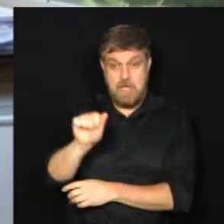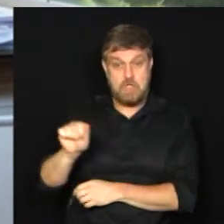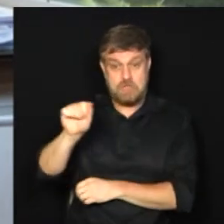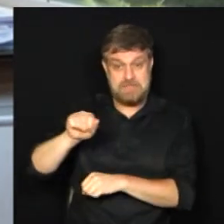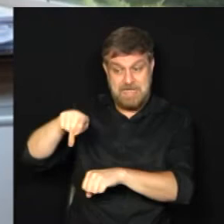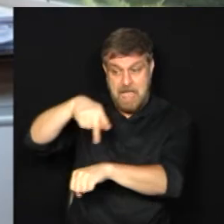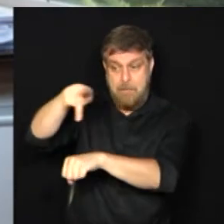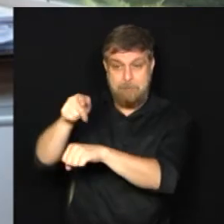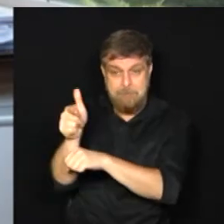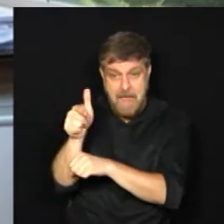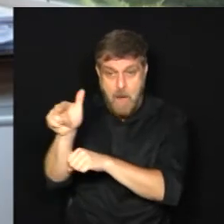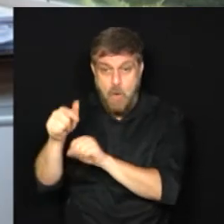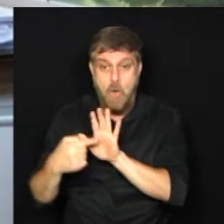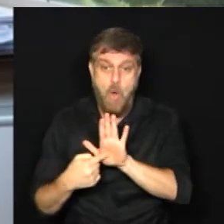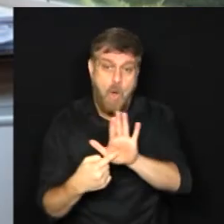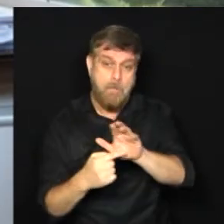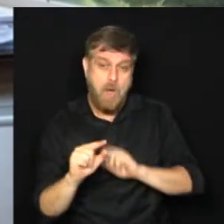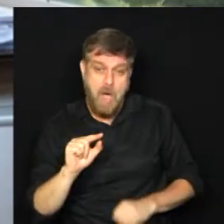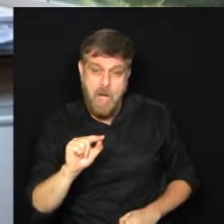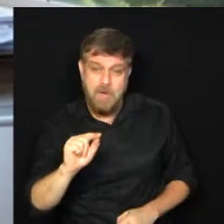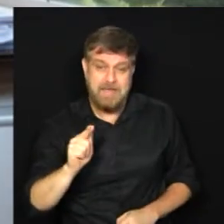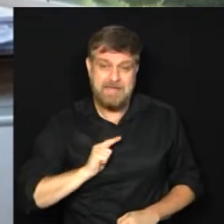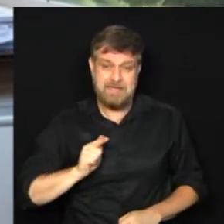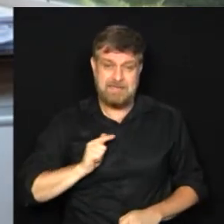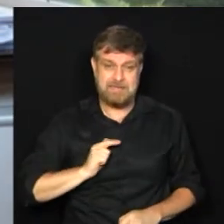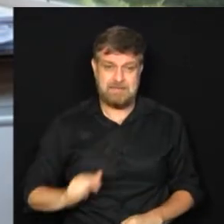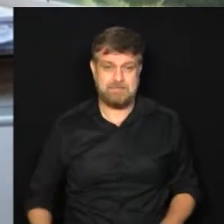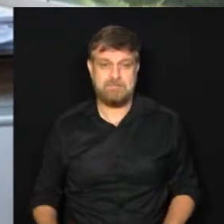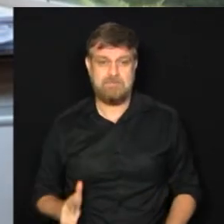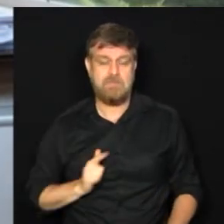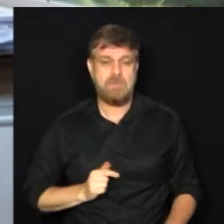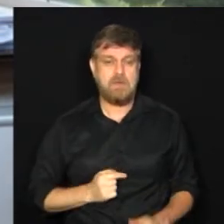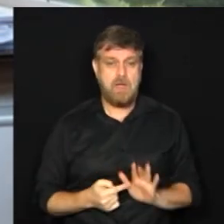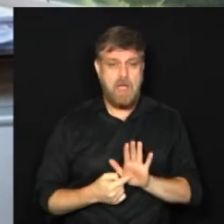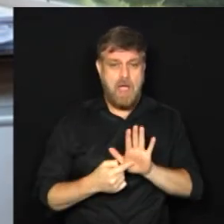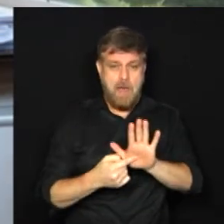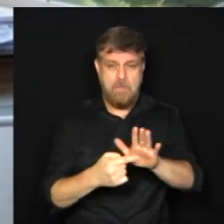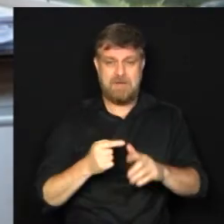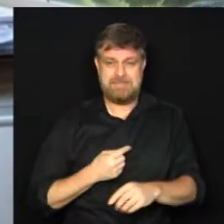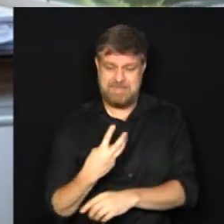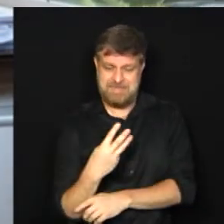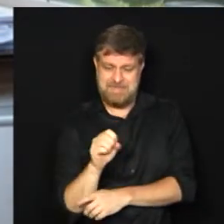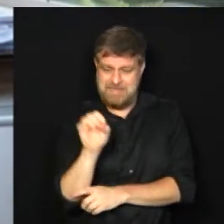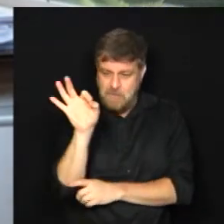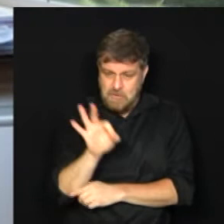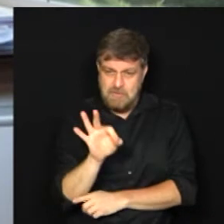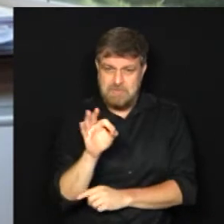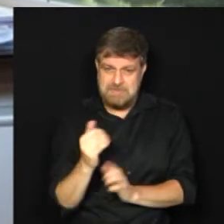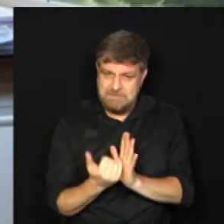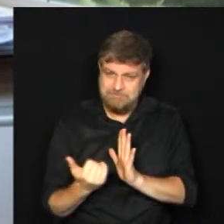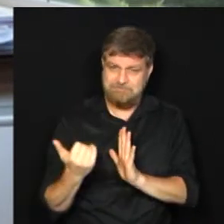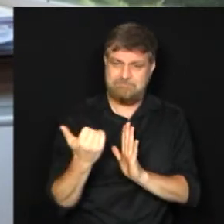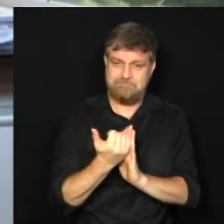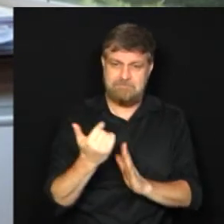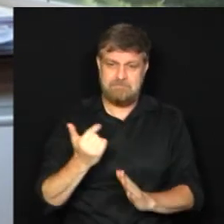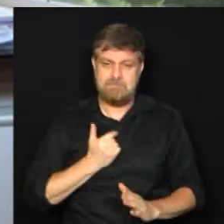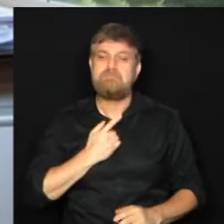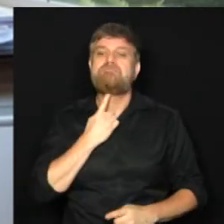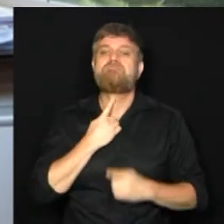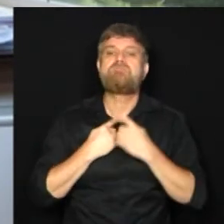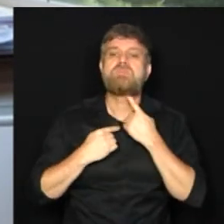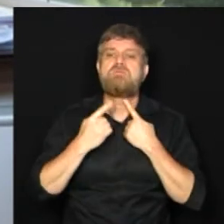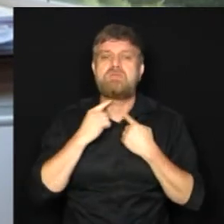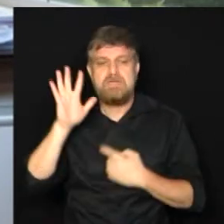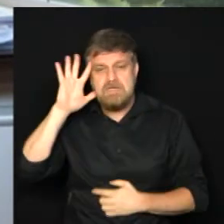que essa procura para aumentar a confiança nos negócios já representa 38 por cento das motivações para